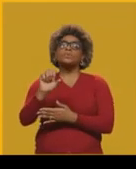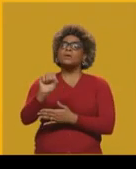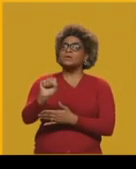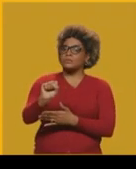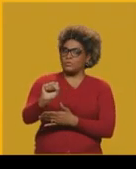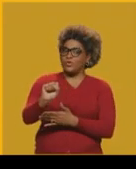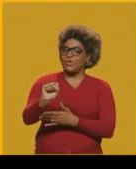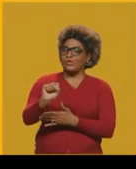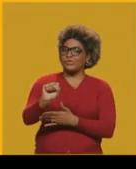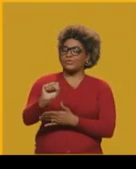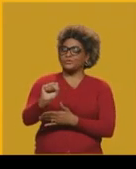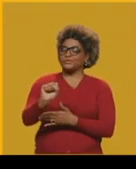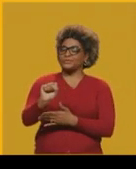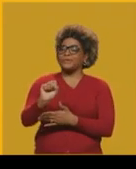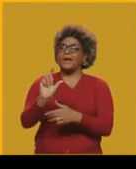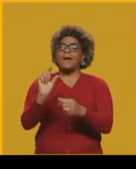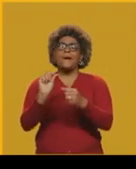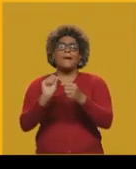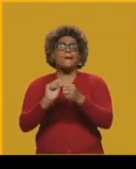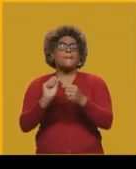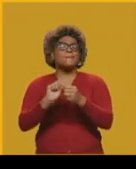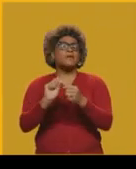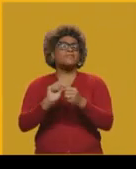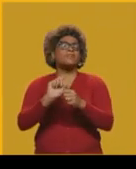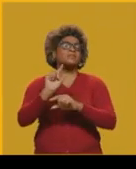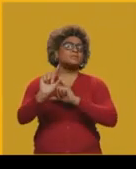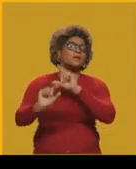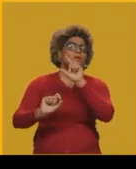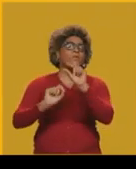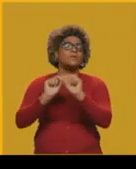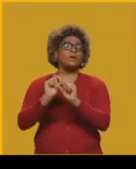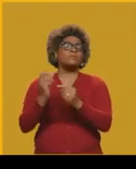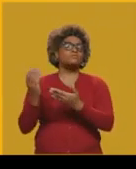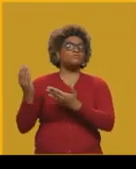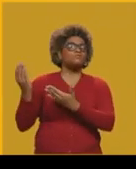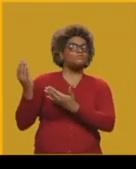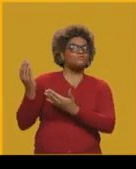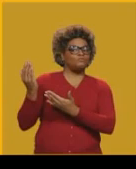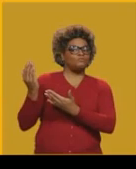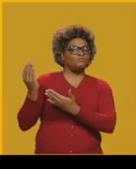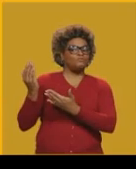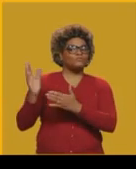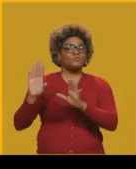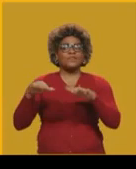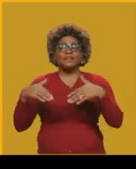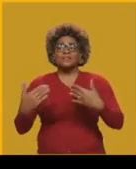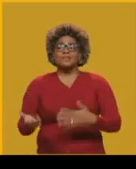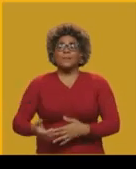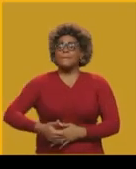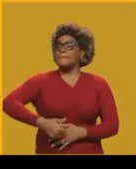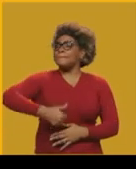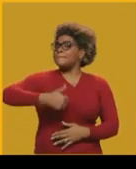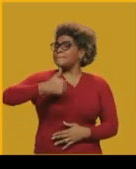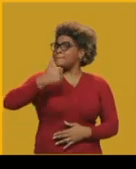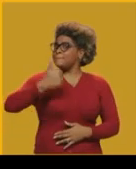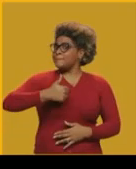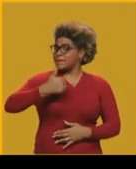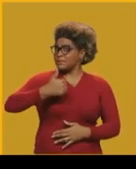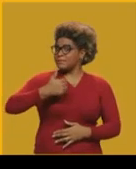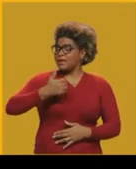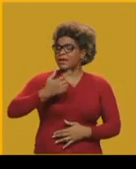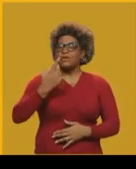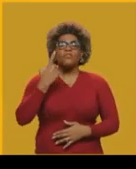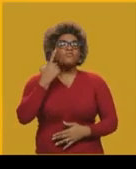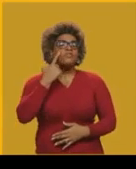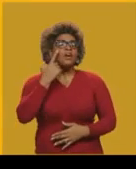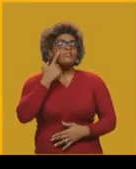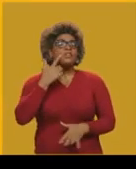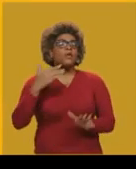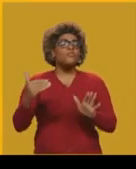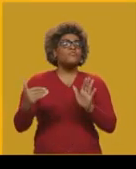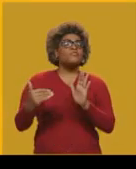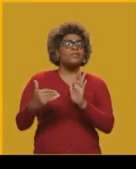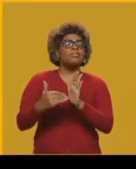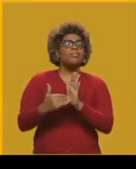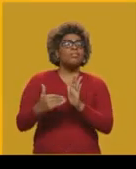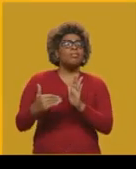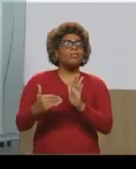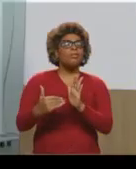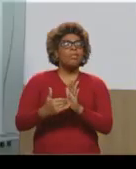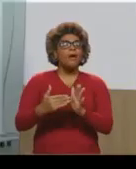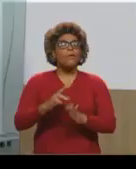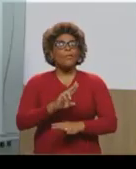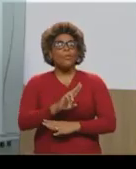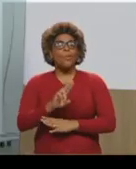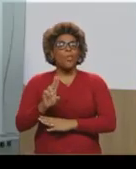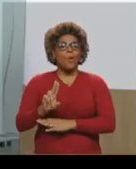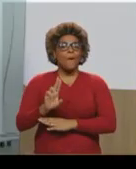estruturais dos seguintes compostos orgânicos. Então, agora, primeiro, você tem que olhar o final do nome, o que se refere à cadeia